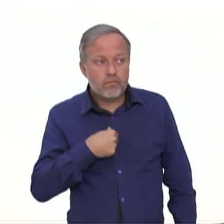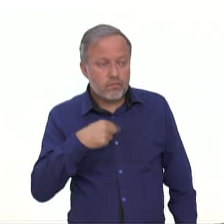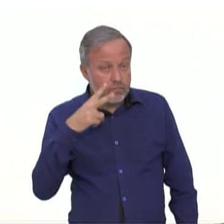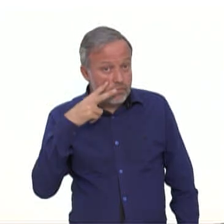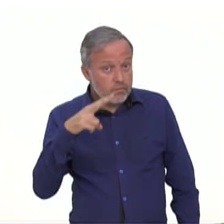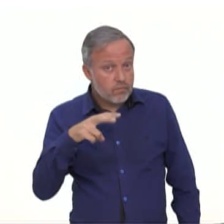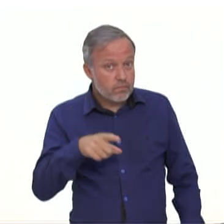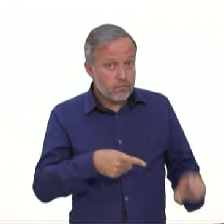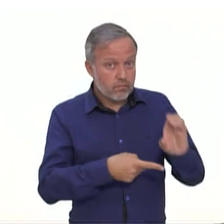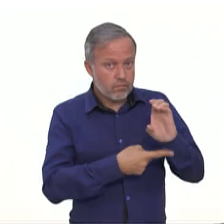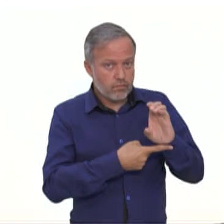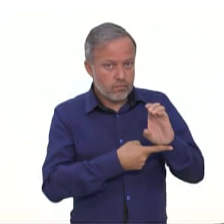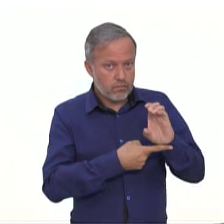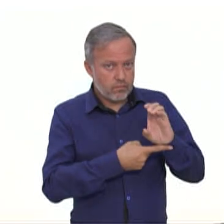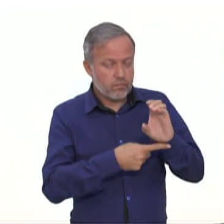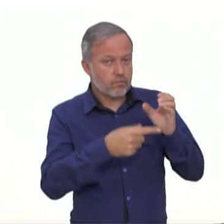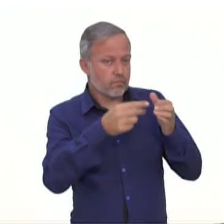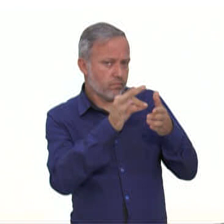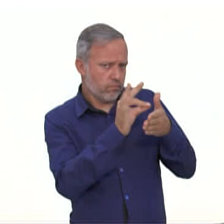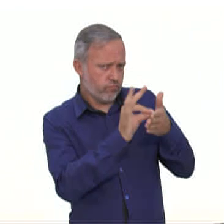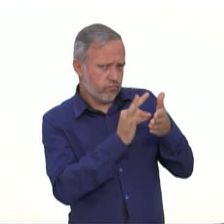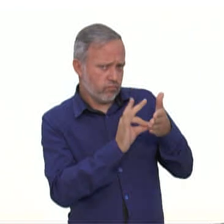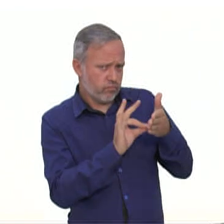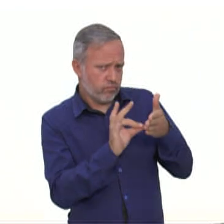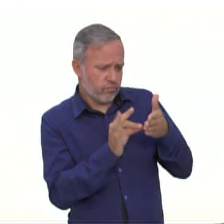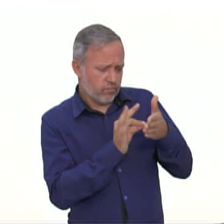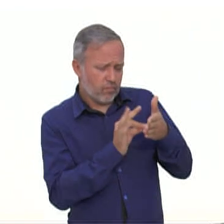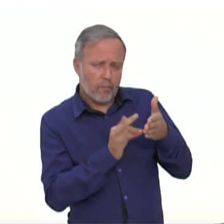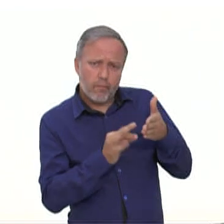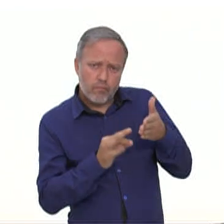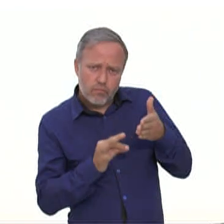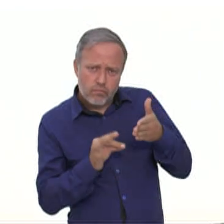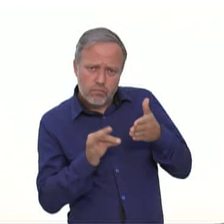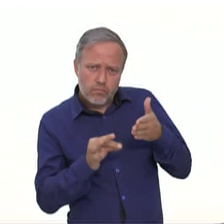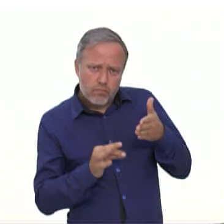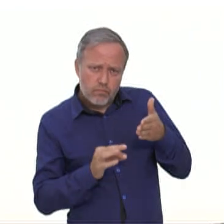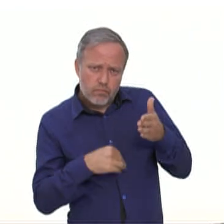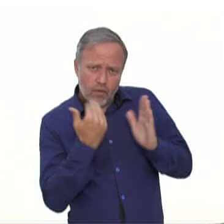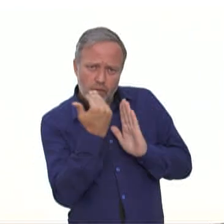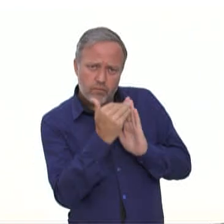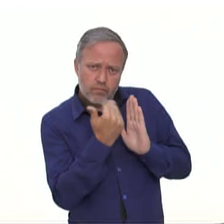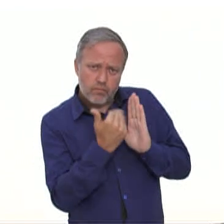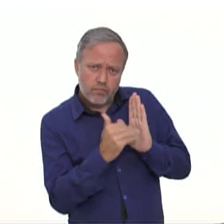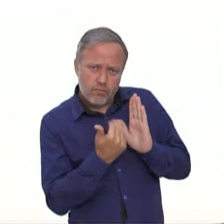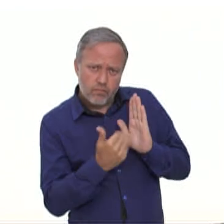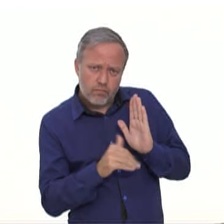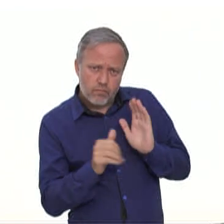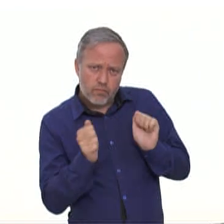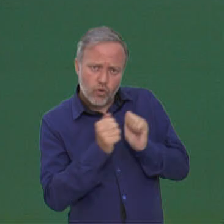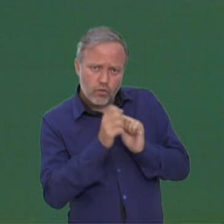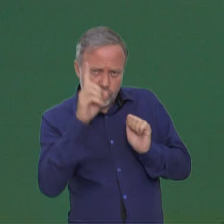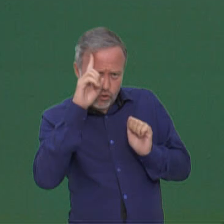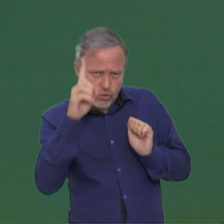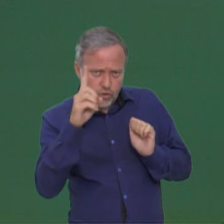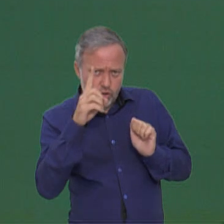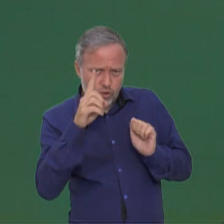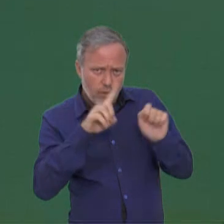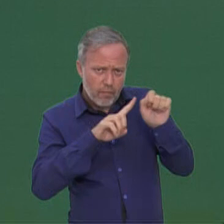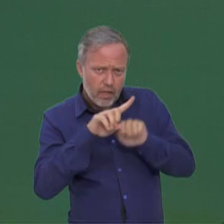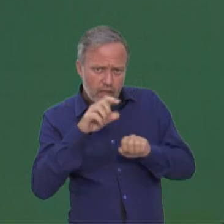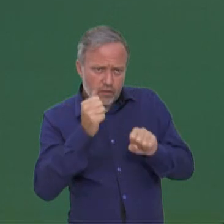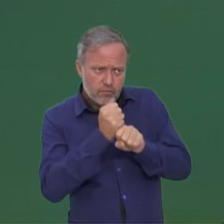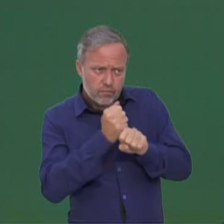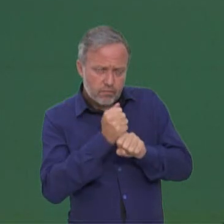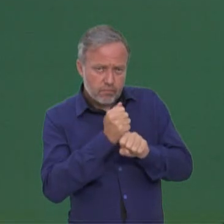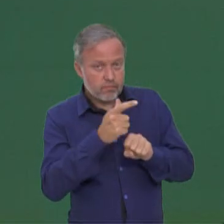localizado, então, que há uma narração cronológica. Ficaria uma bagunça geral se eu começasse